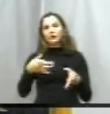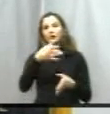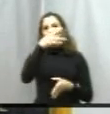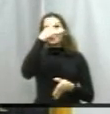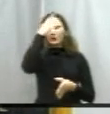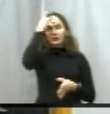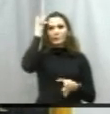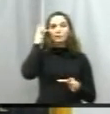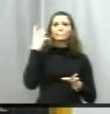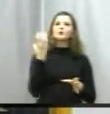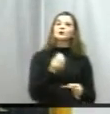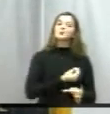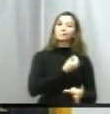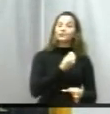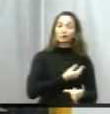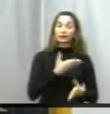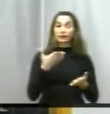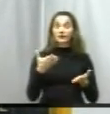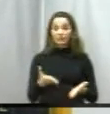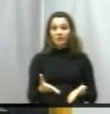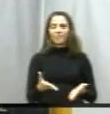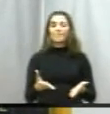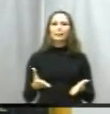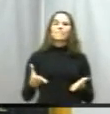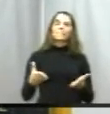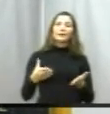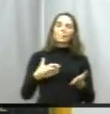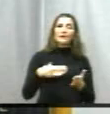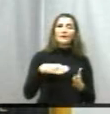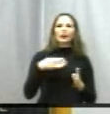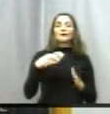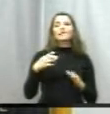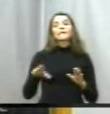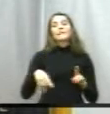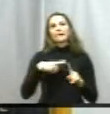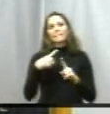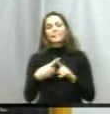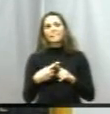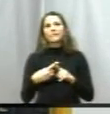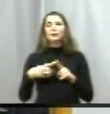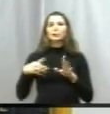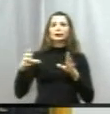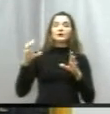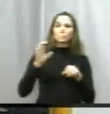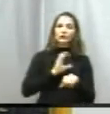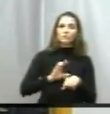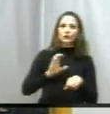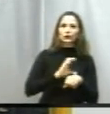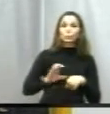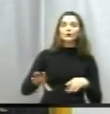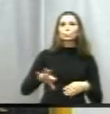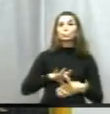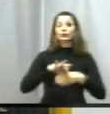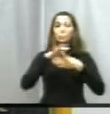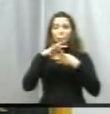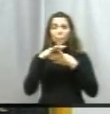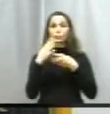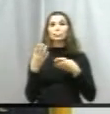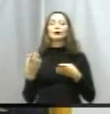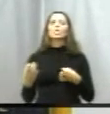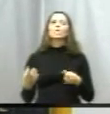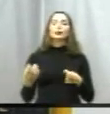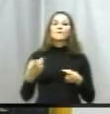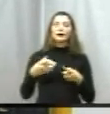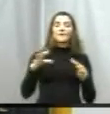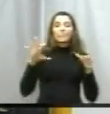Também na quinta-feira, a Escola do Legislativo realiza um curso aqui para a promoção sobre liderança com o SEBRAC,